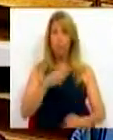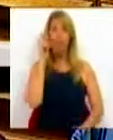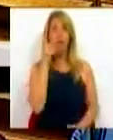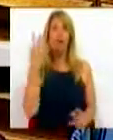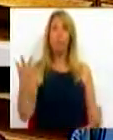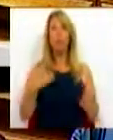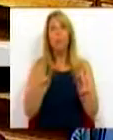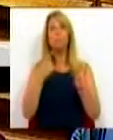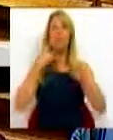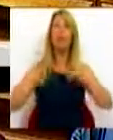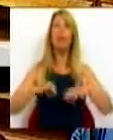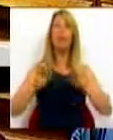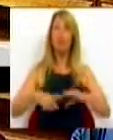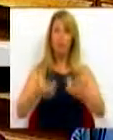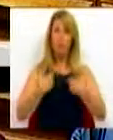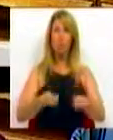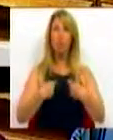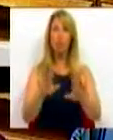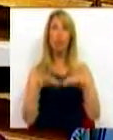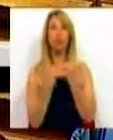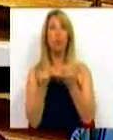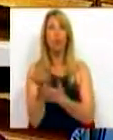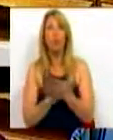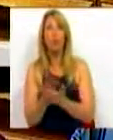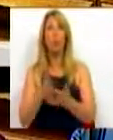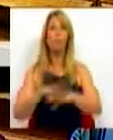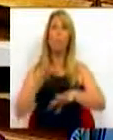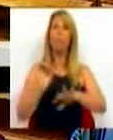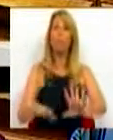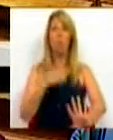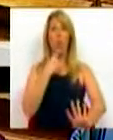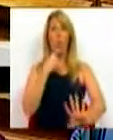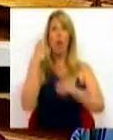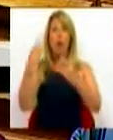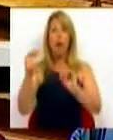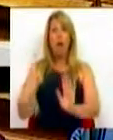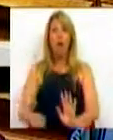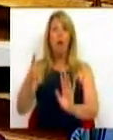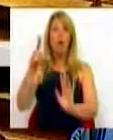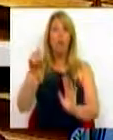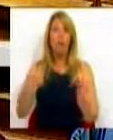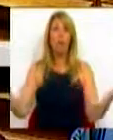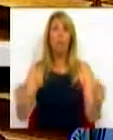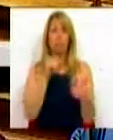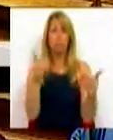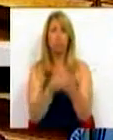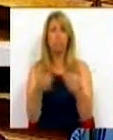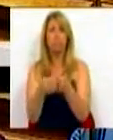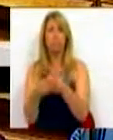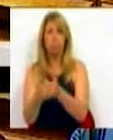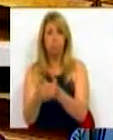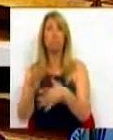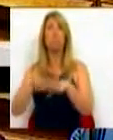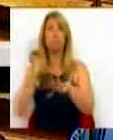custos socioeconómicos, quer pela elevada prevalência, quer pela elevada morbilidade que muitas das doenças da